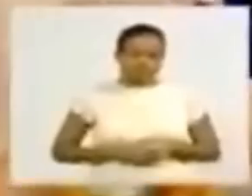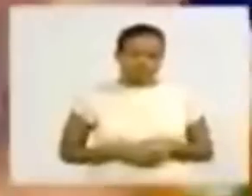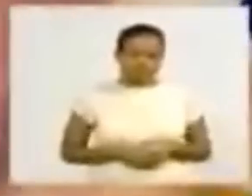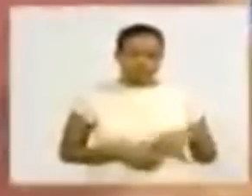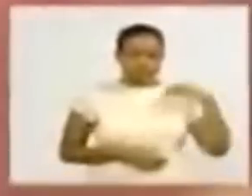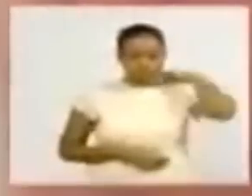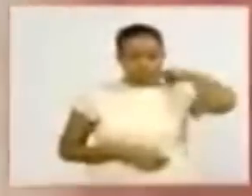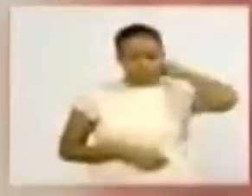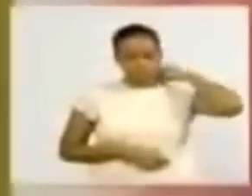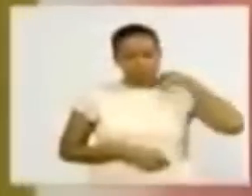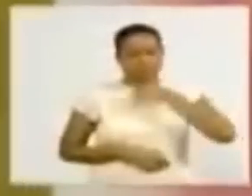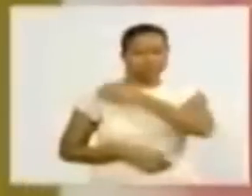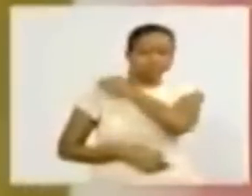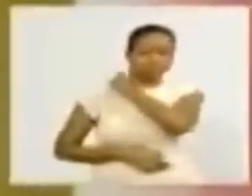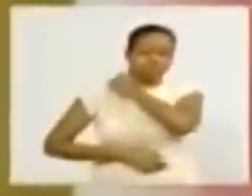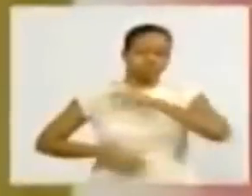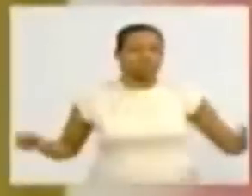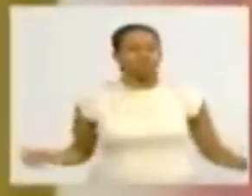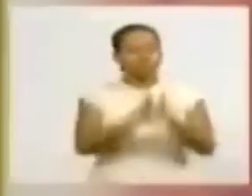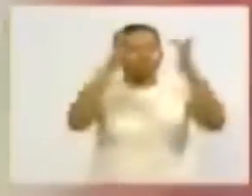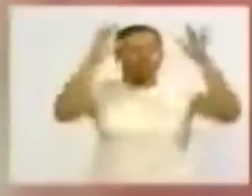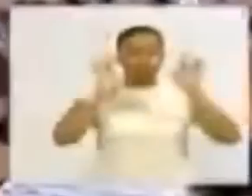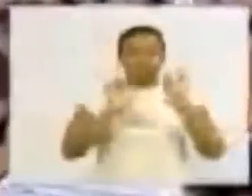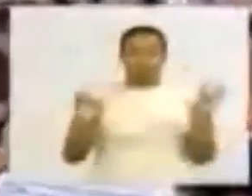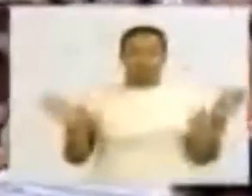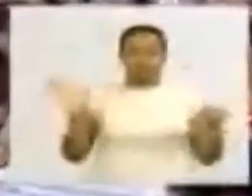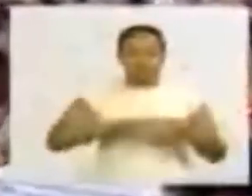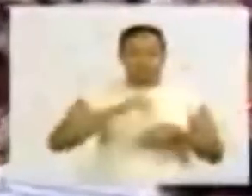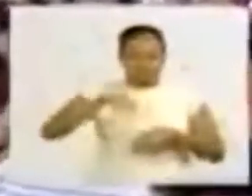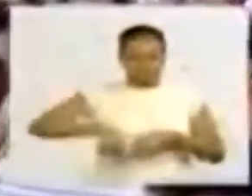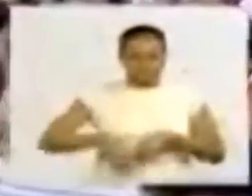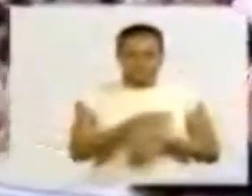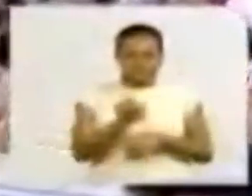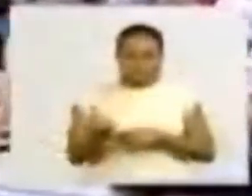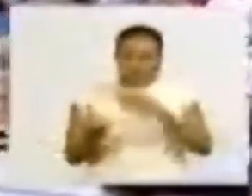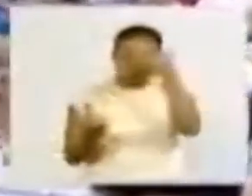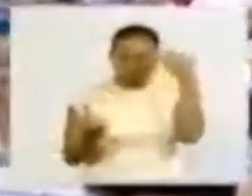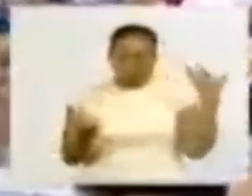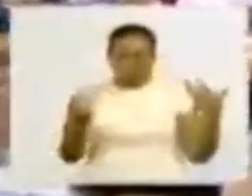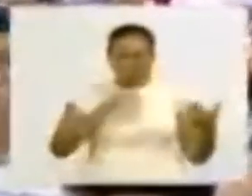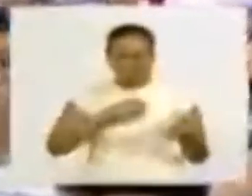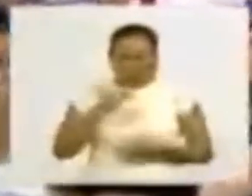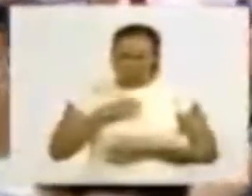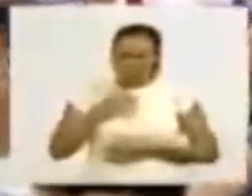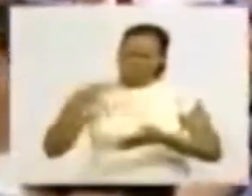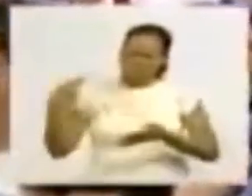Nenhum milagre pode ser mais precioso do que esse, que um miserável